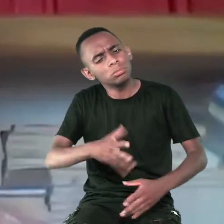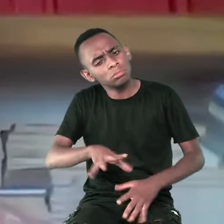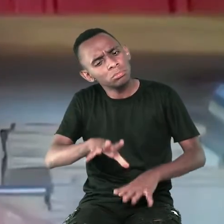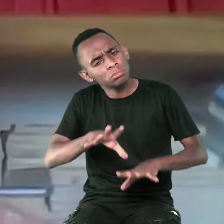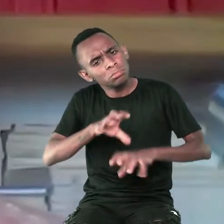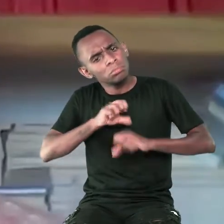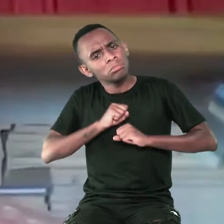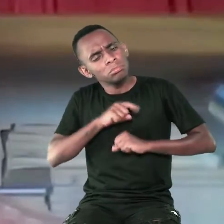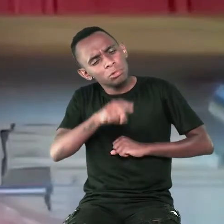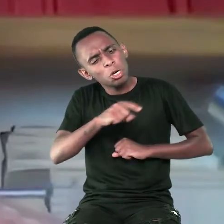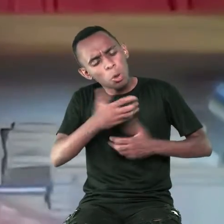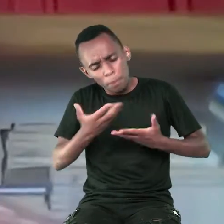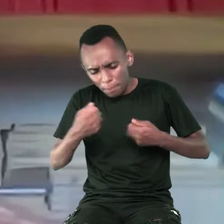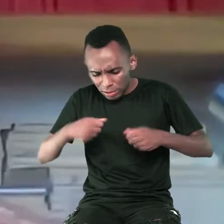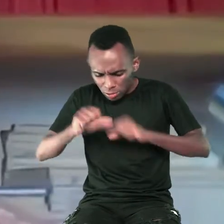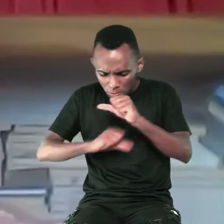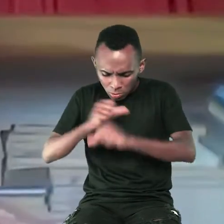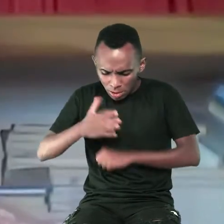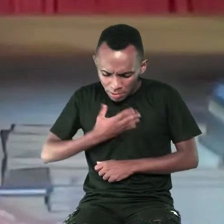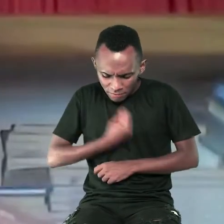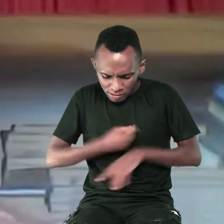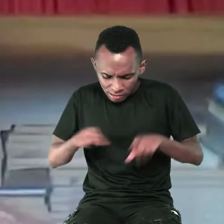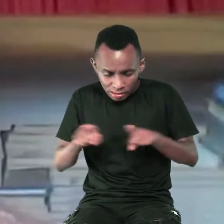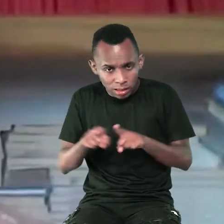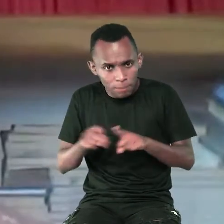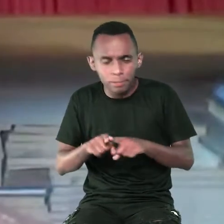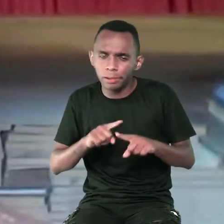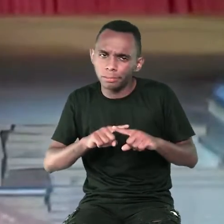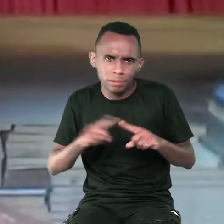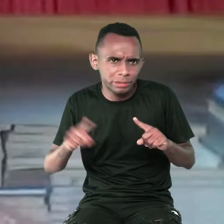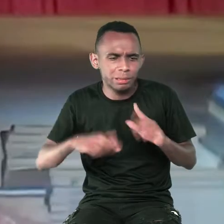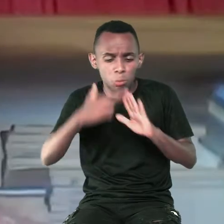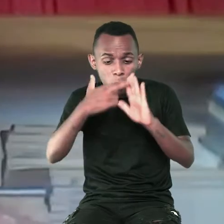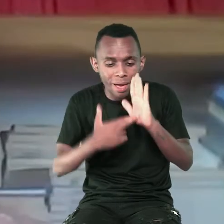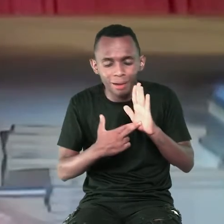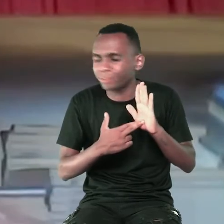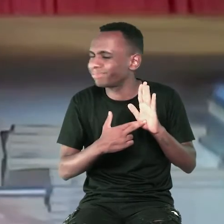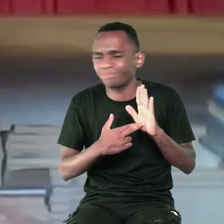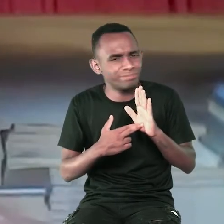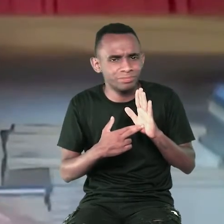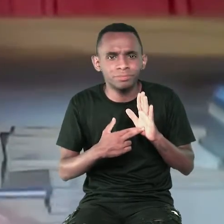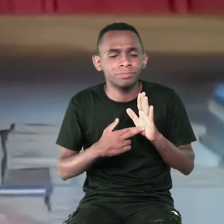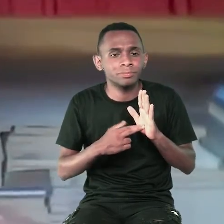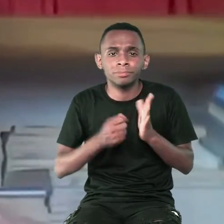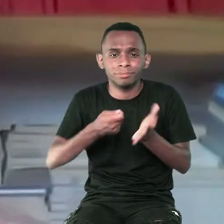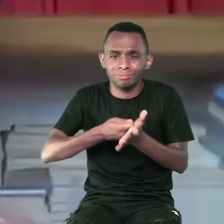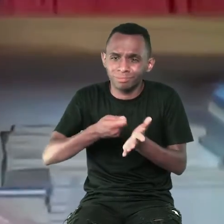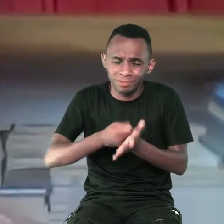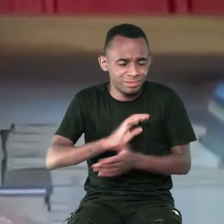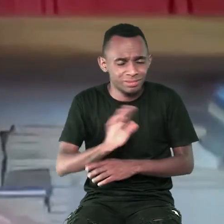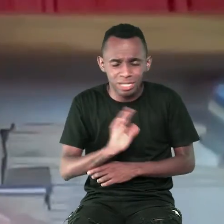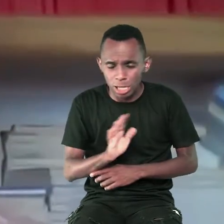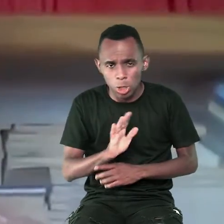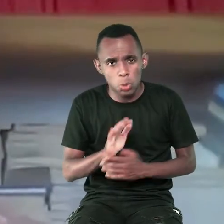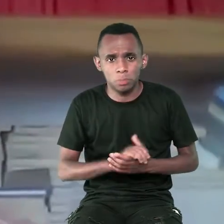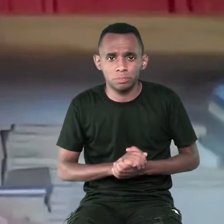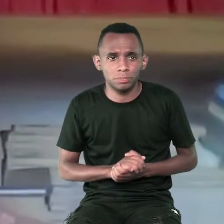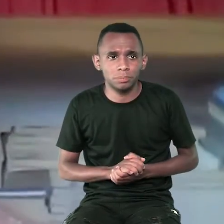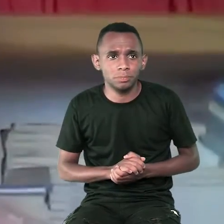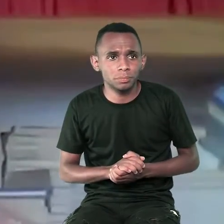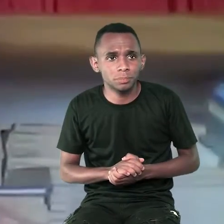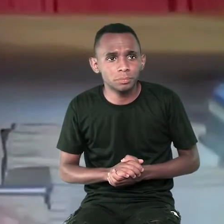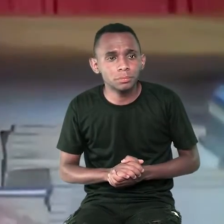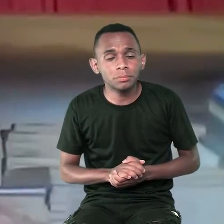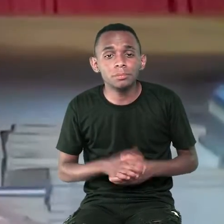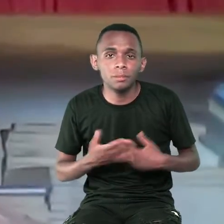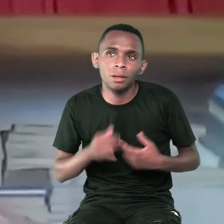sua vida, mas não de uma forma categórica, não de uma forma dogmática, né, que seria no